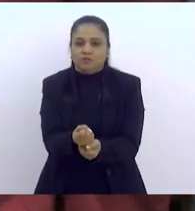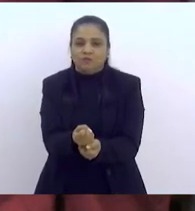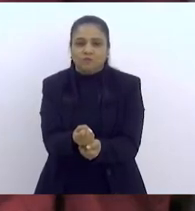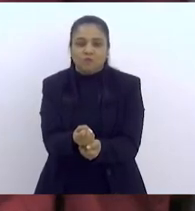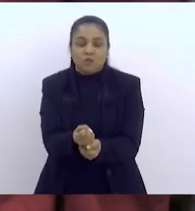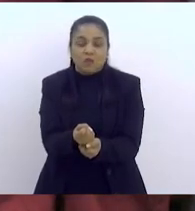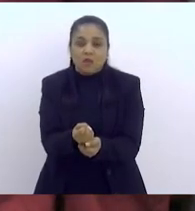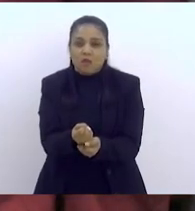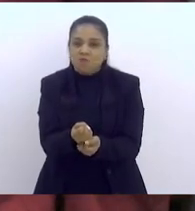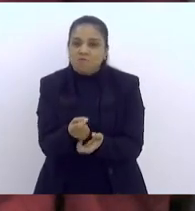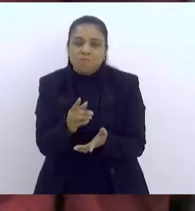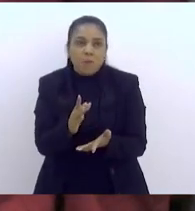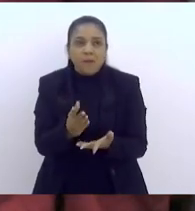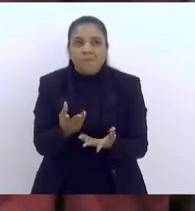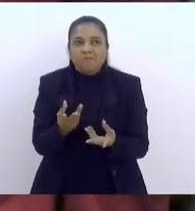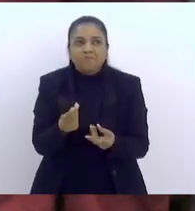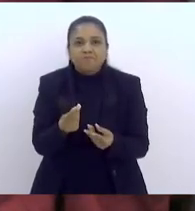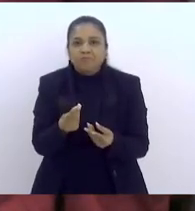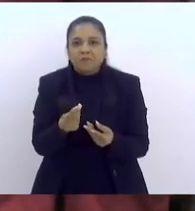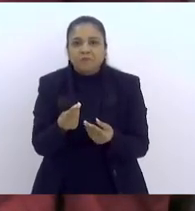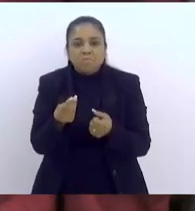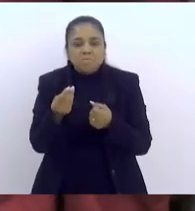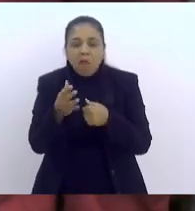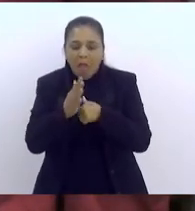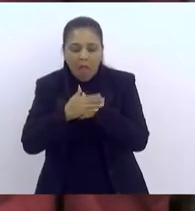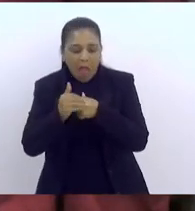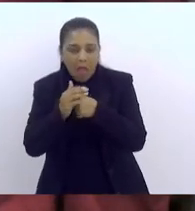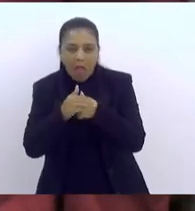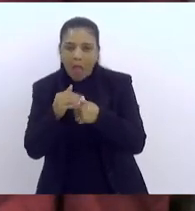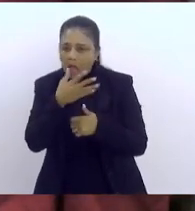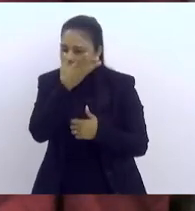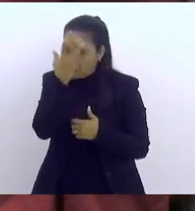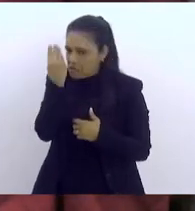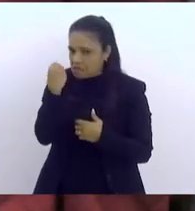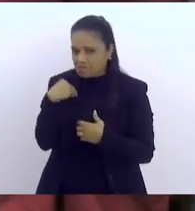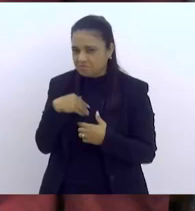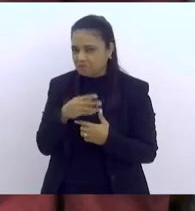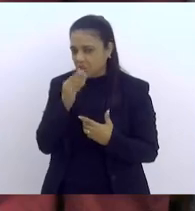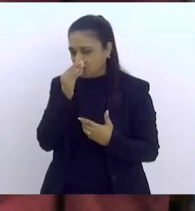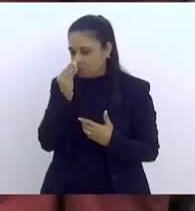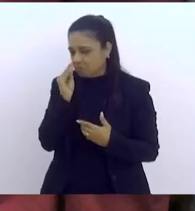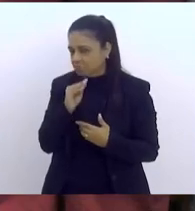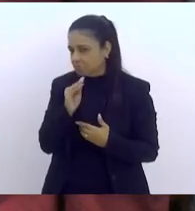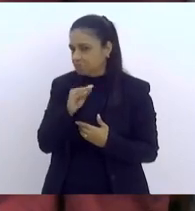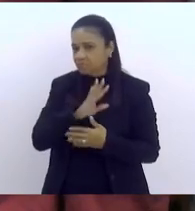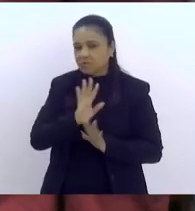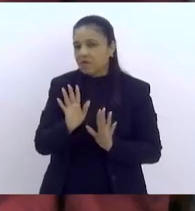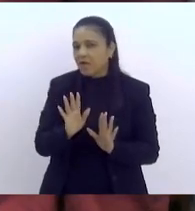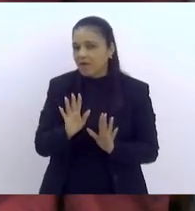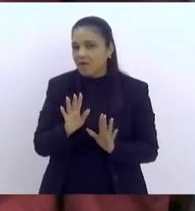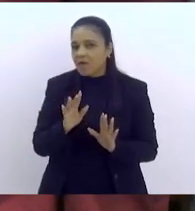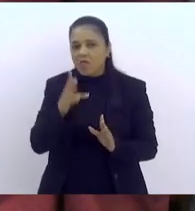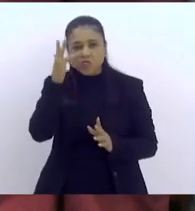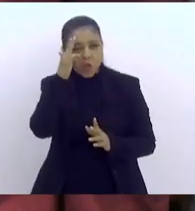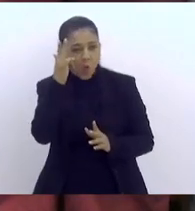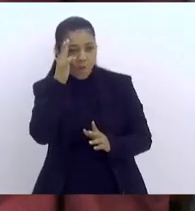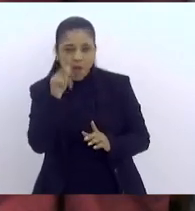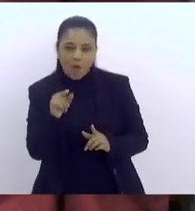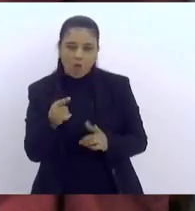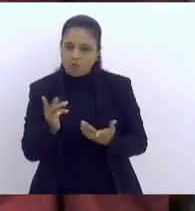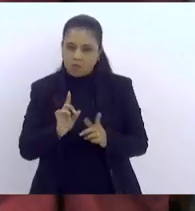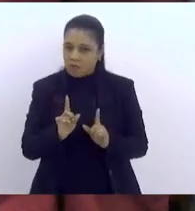que a gente deva passar a mão na cabeça, passar pano, achar que é normal, que faz